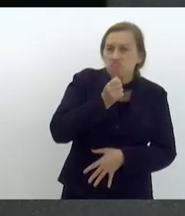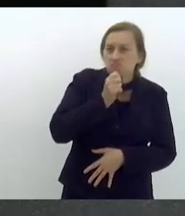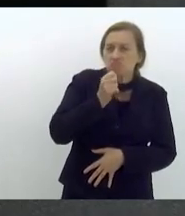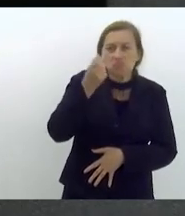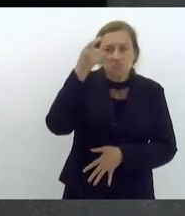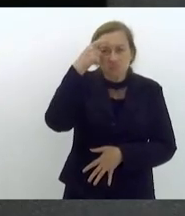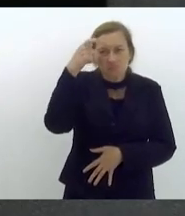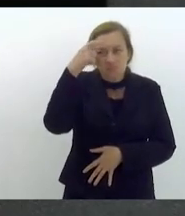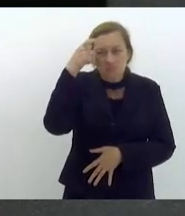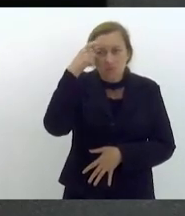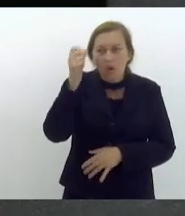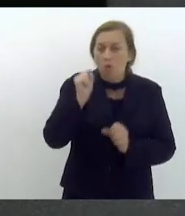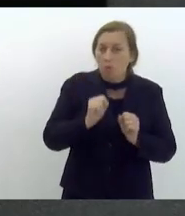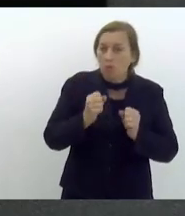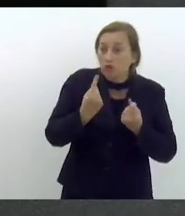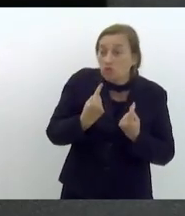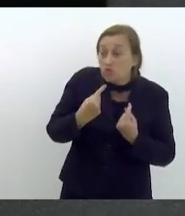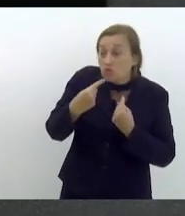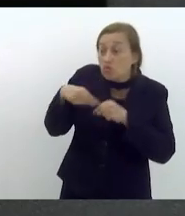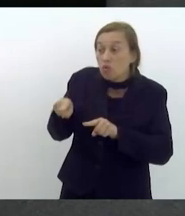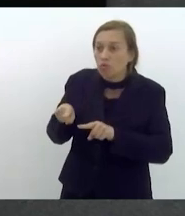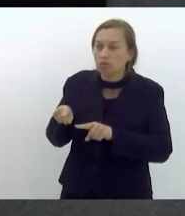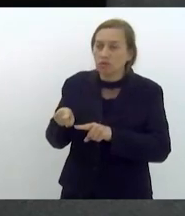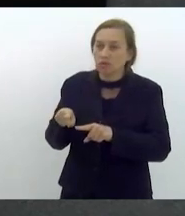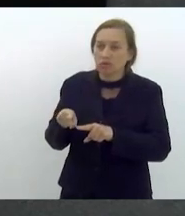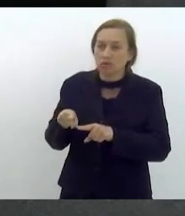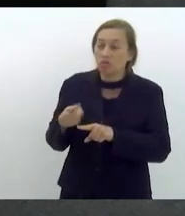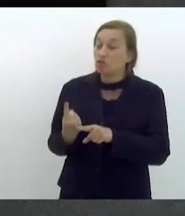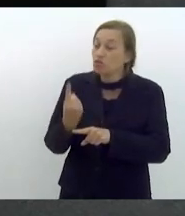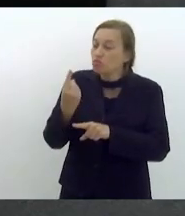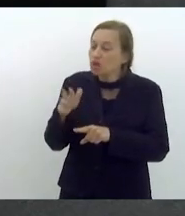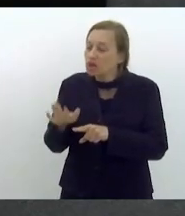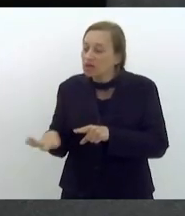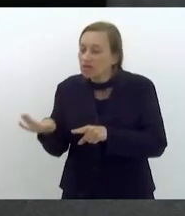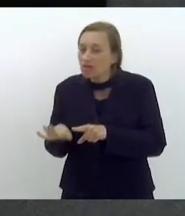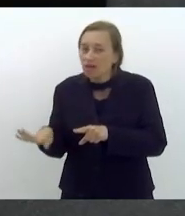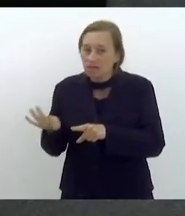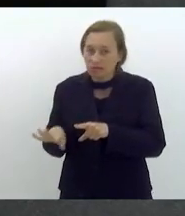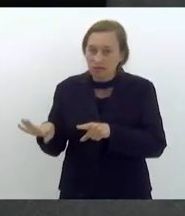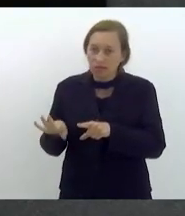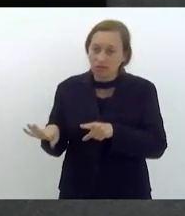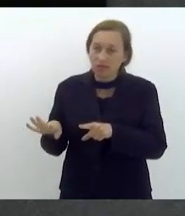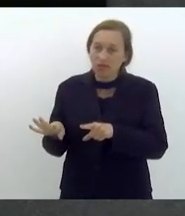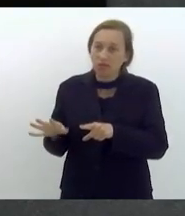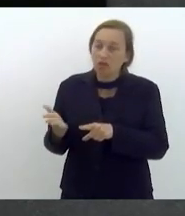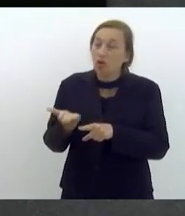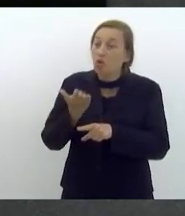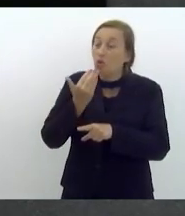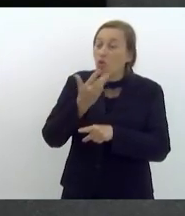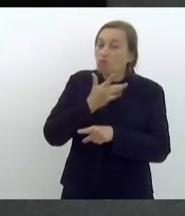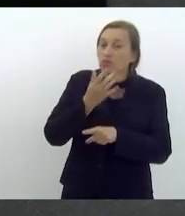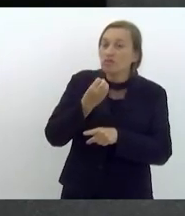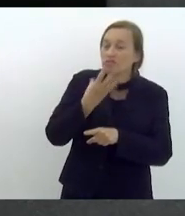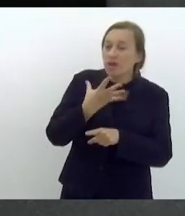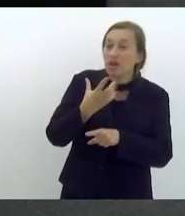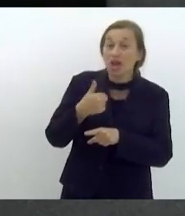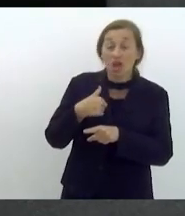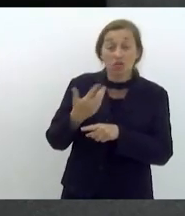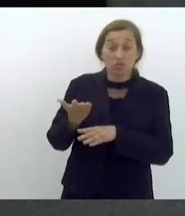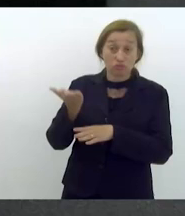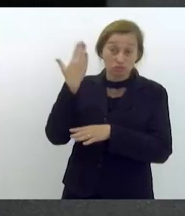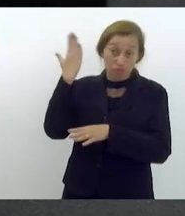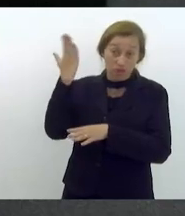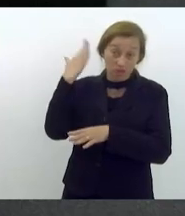pode ir contrariamente aqui uma criança se alimente bem eu sou da época